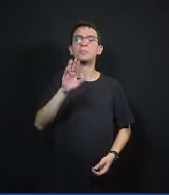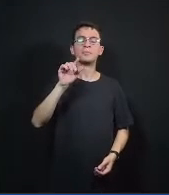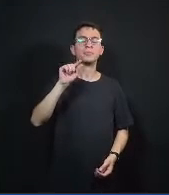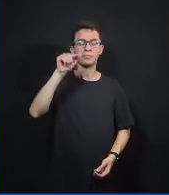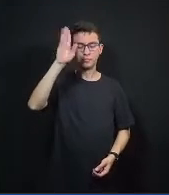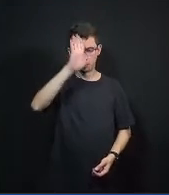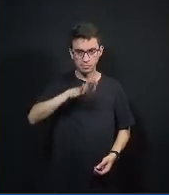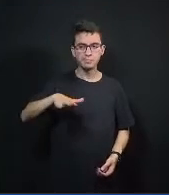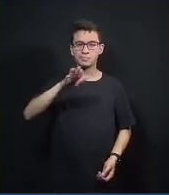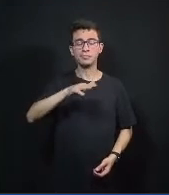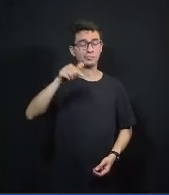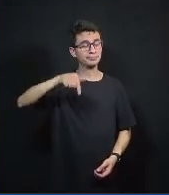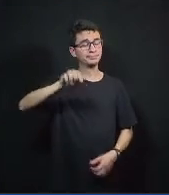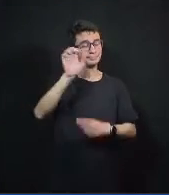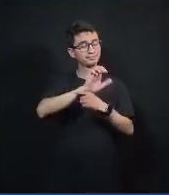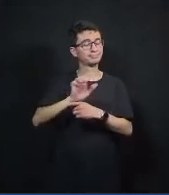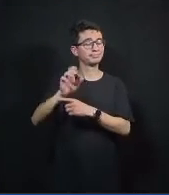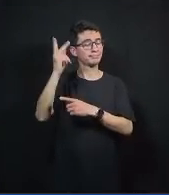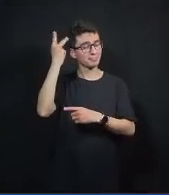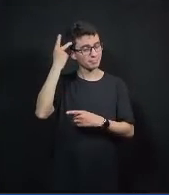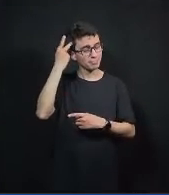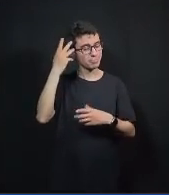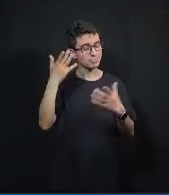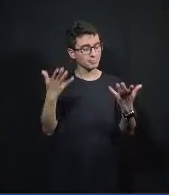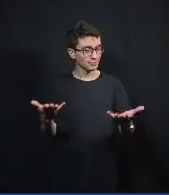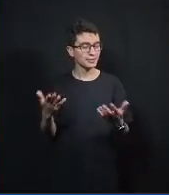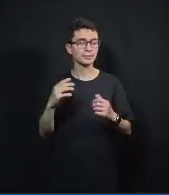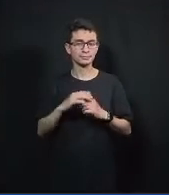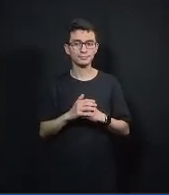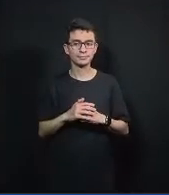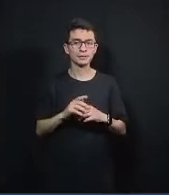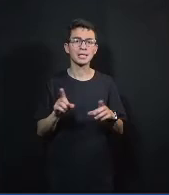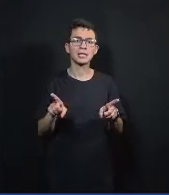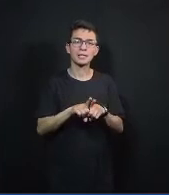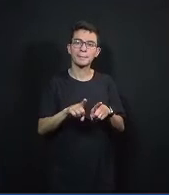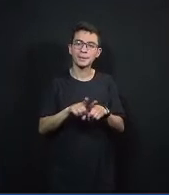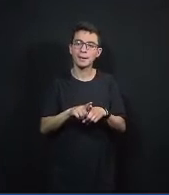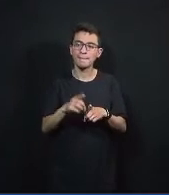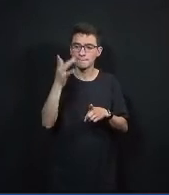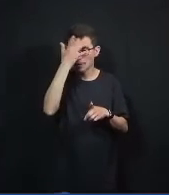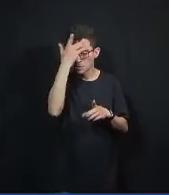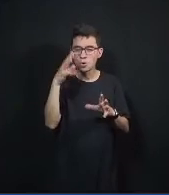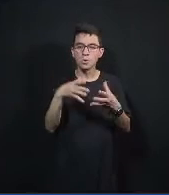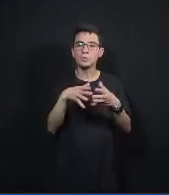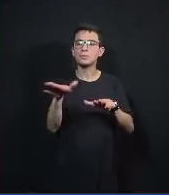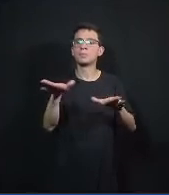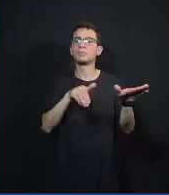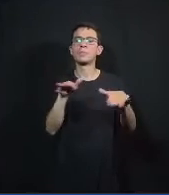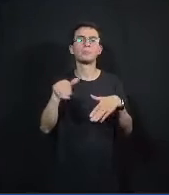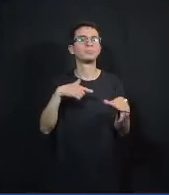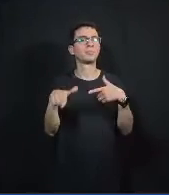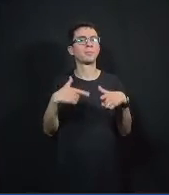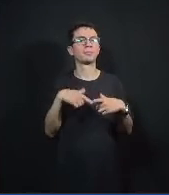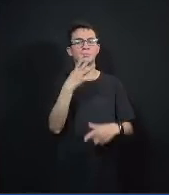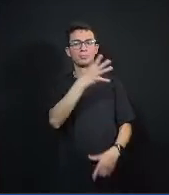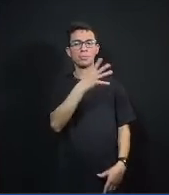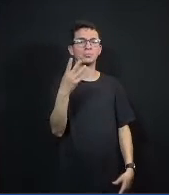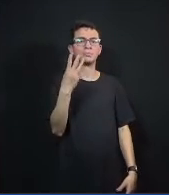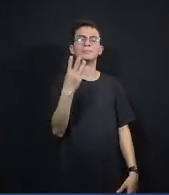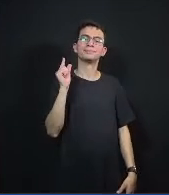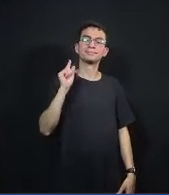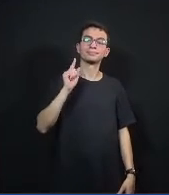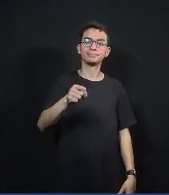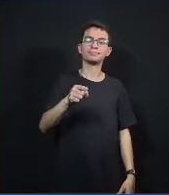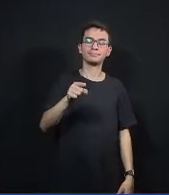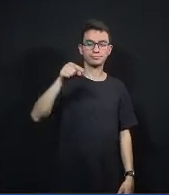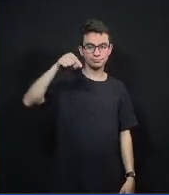2 milhões de cidadãos que serão convocados para trabalhar como mesários e colaboradores, quase 433 mil estão no estado de São